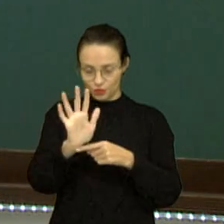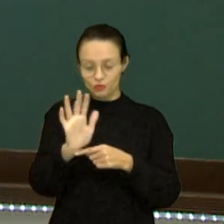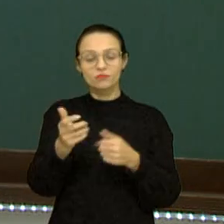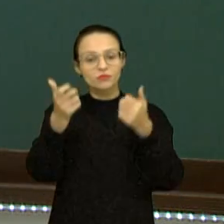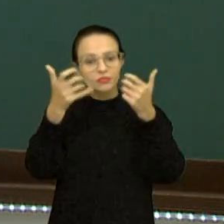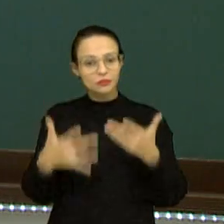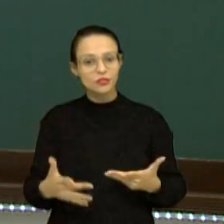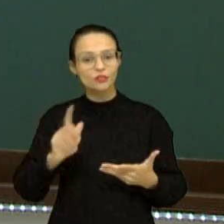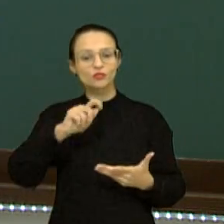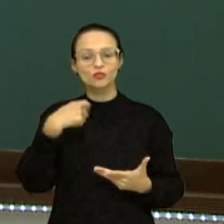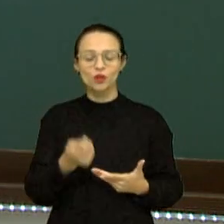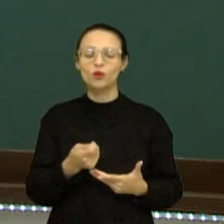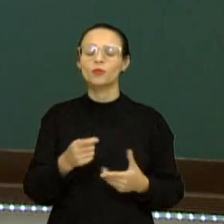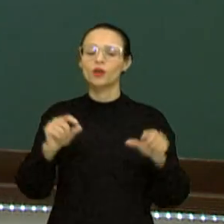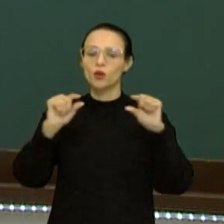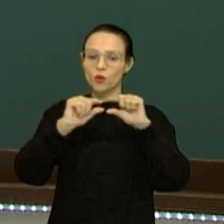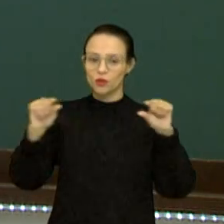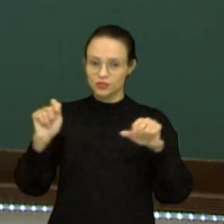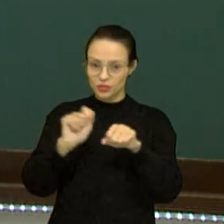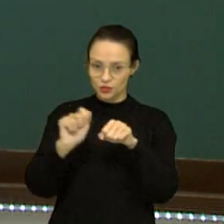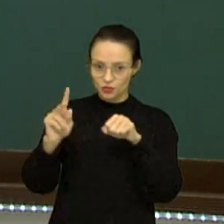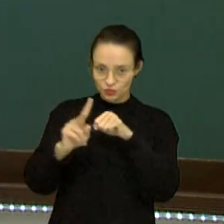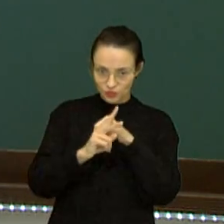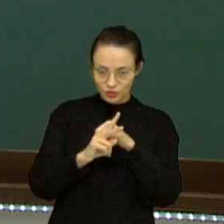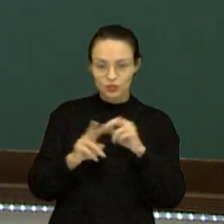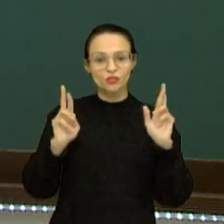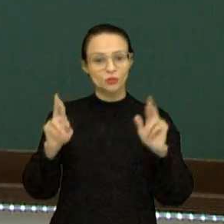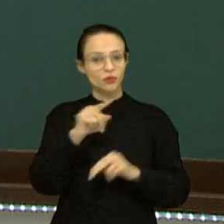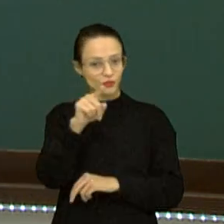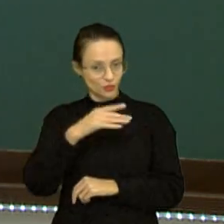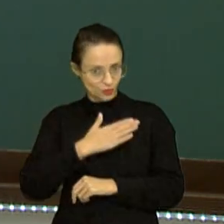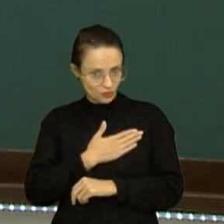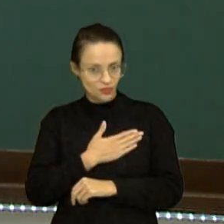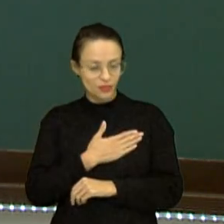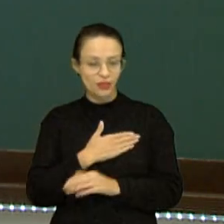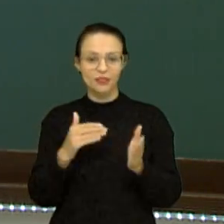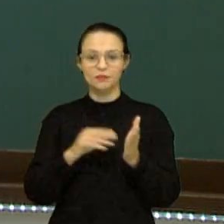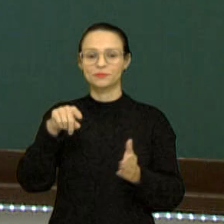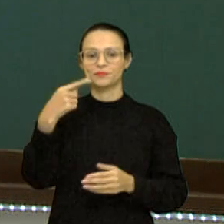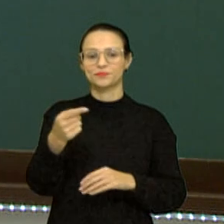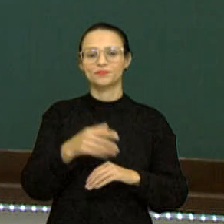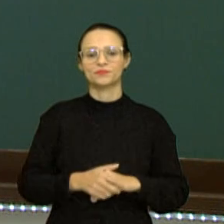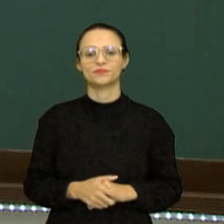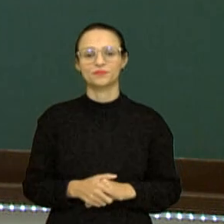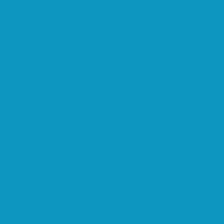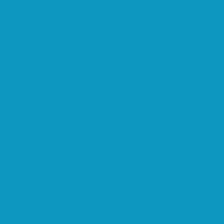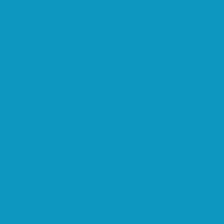falamos sobre orações adverbiais. Espero que vocês tenham gostado. Até breve!